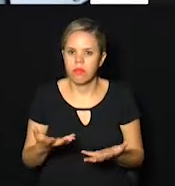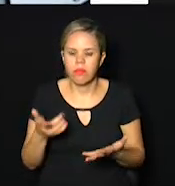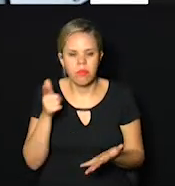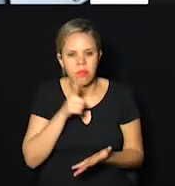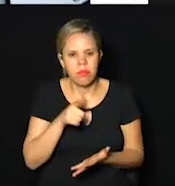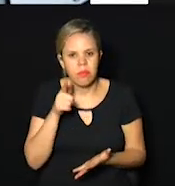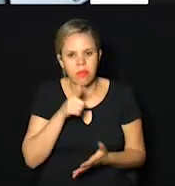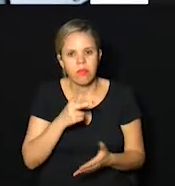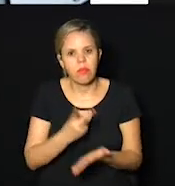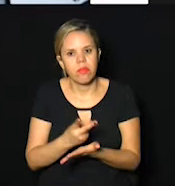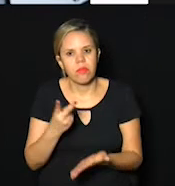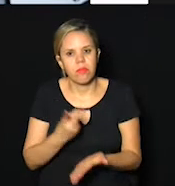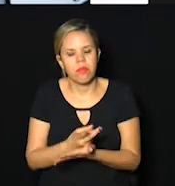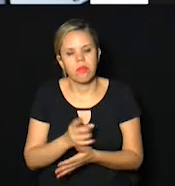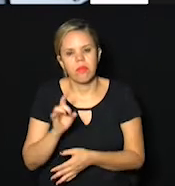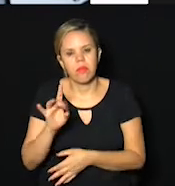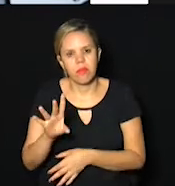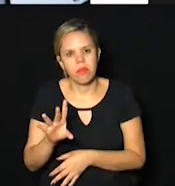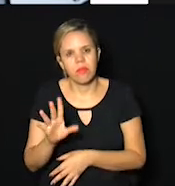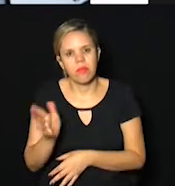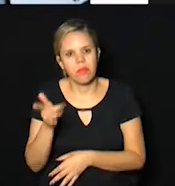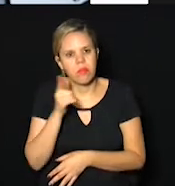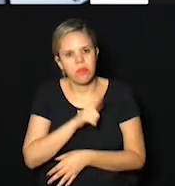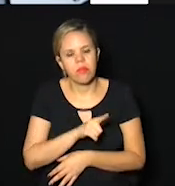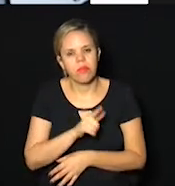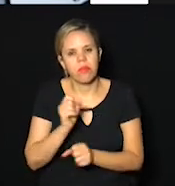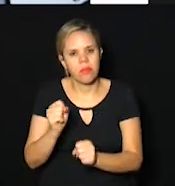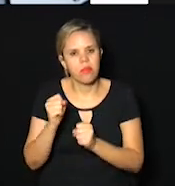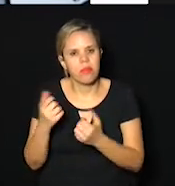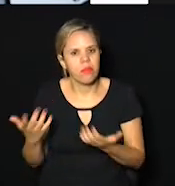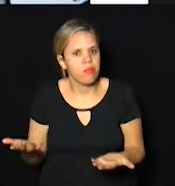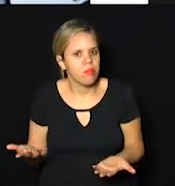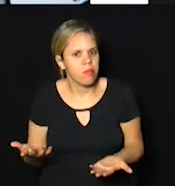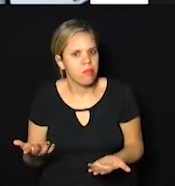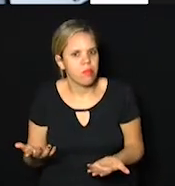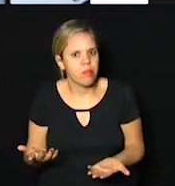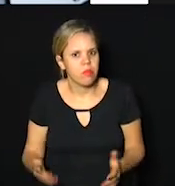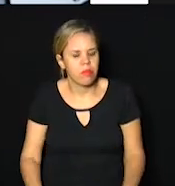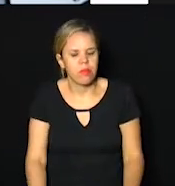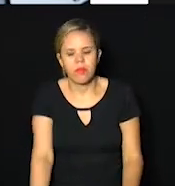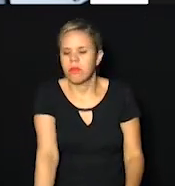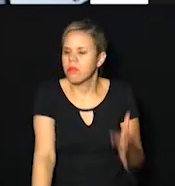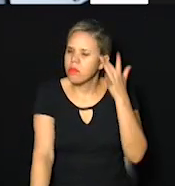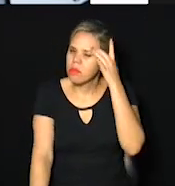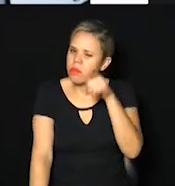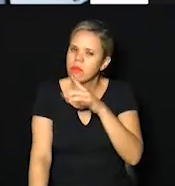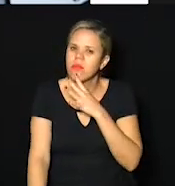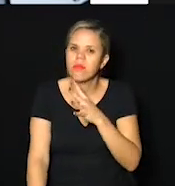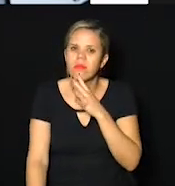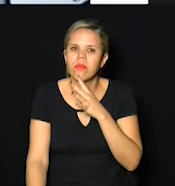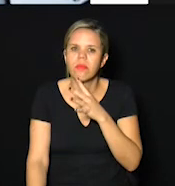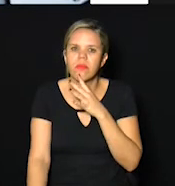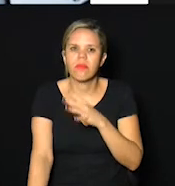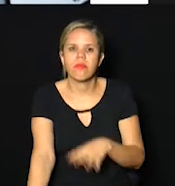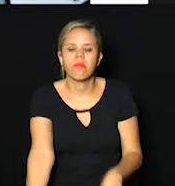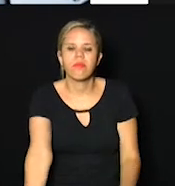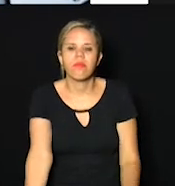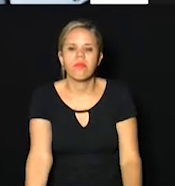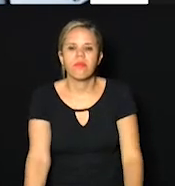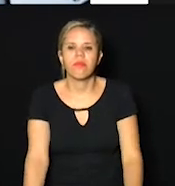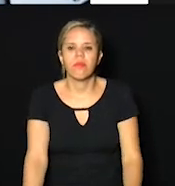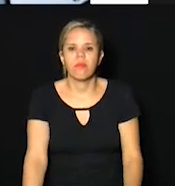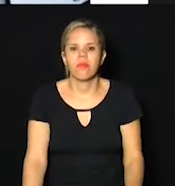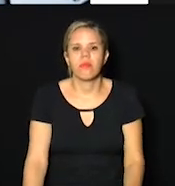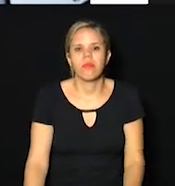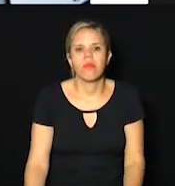e manter, ou apenas manter, porque já conquistaram, o poder. Não sei se vocês conhecem um camarada chamado